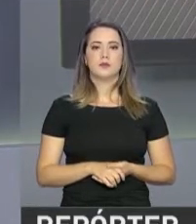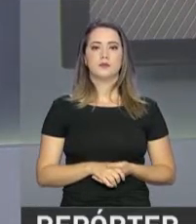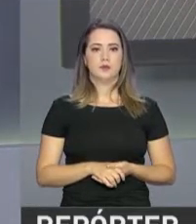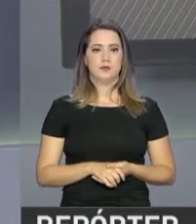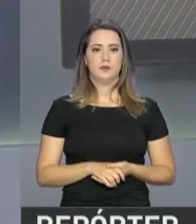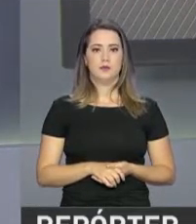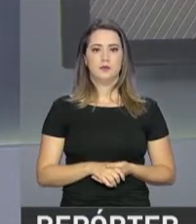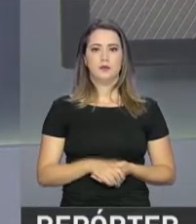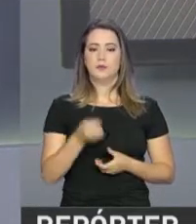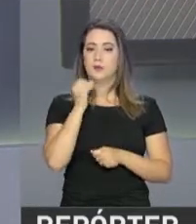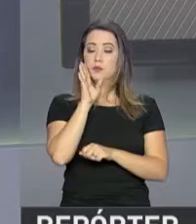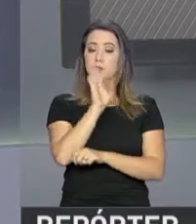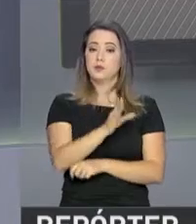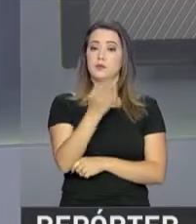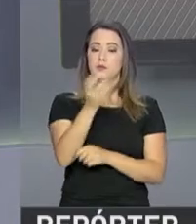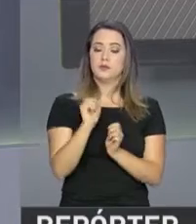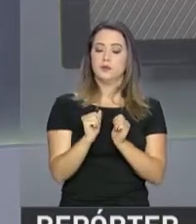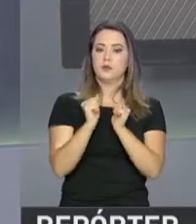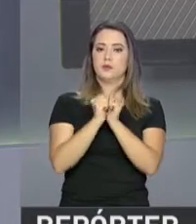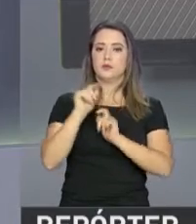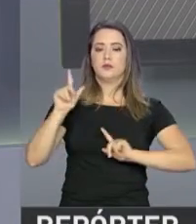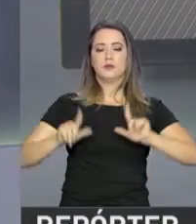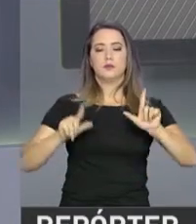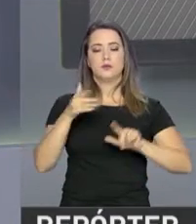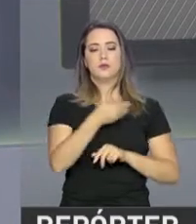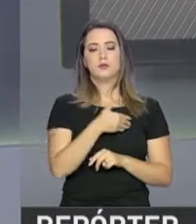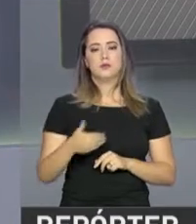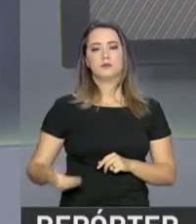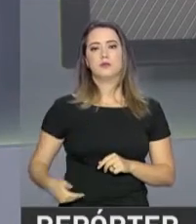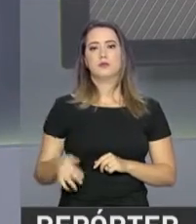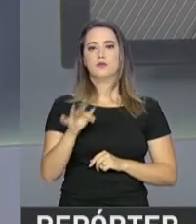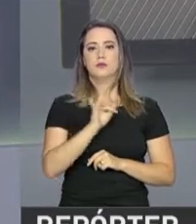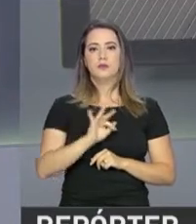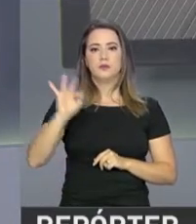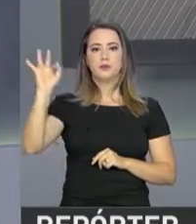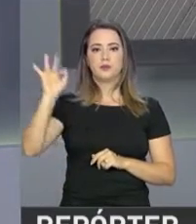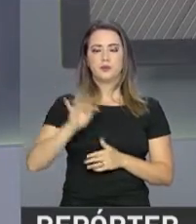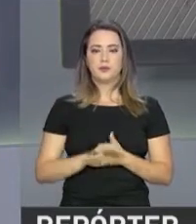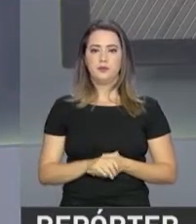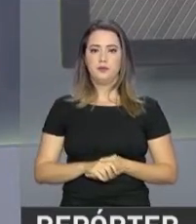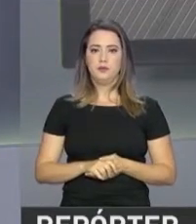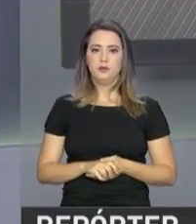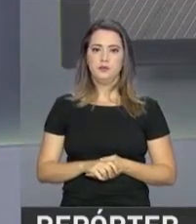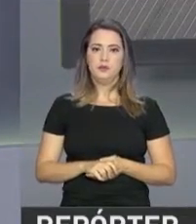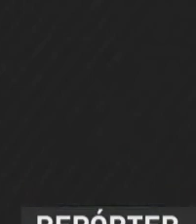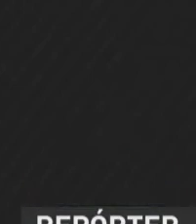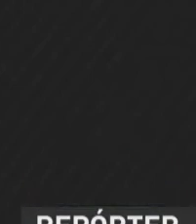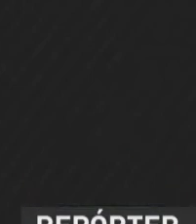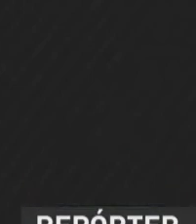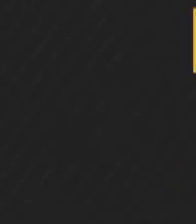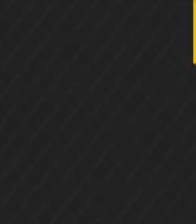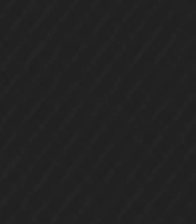internet uma boa tarde pra você e continue com a gente aqui na nbr a tv do governo federal